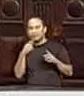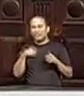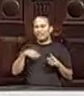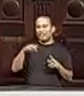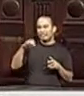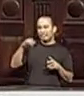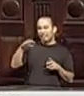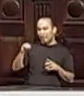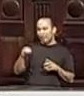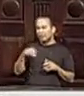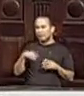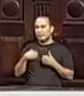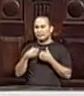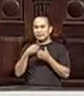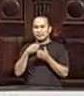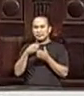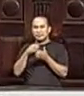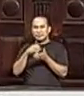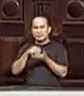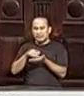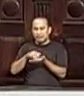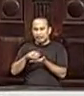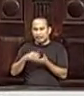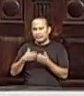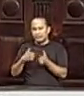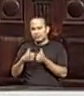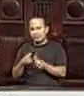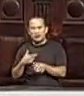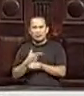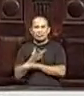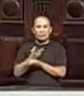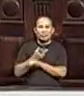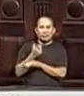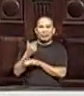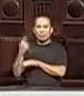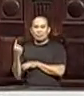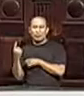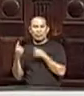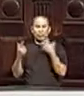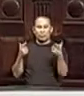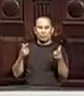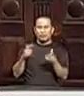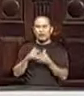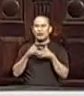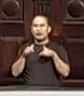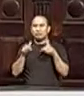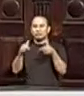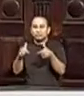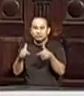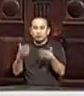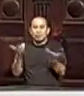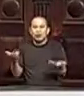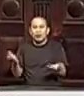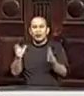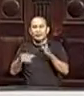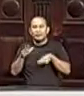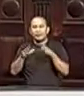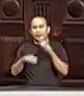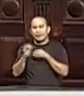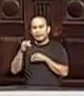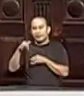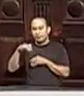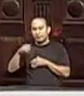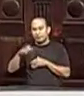a Secretaria de Transportes, está em uma procuradoria, está na outra, e até agora, de fato objetivo, as linhas intermunicipais